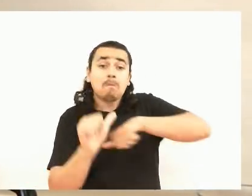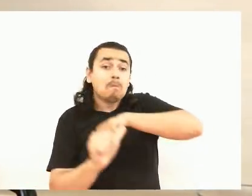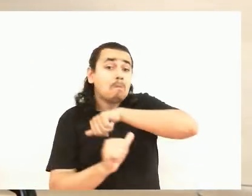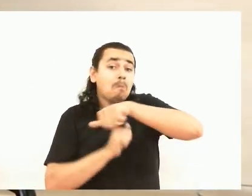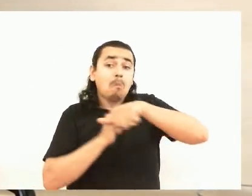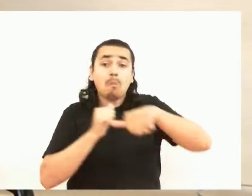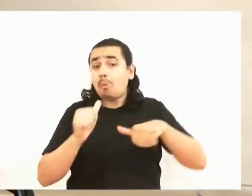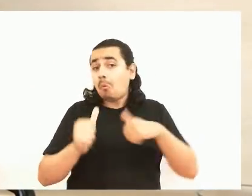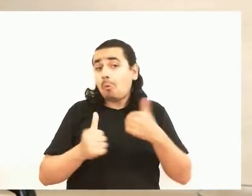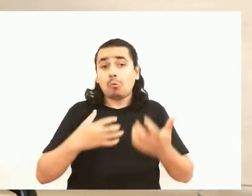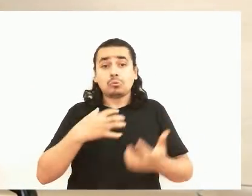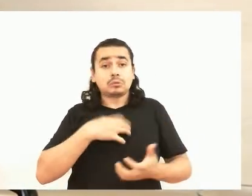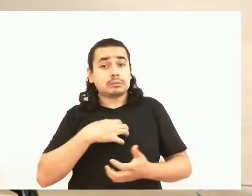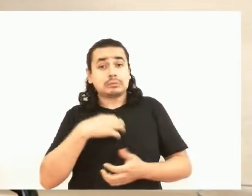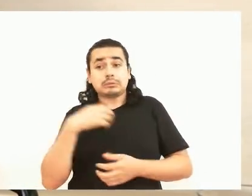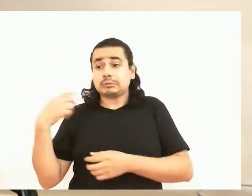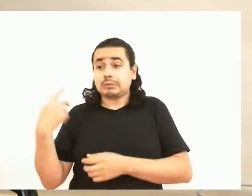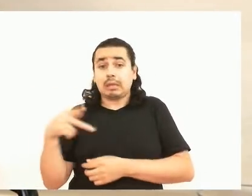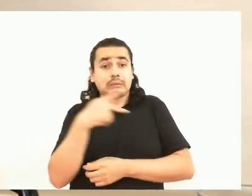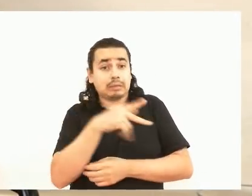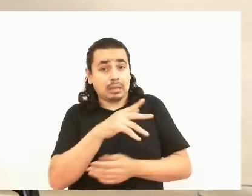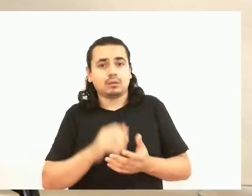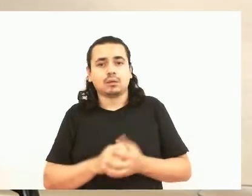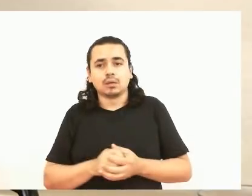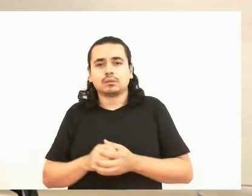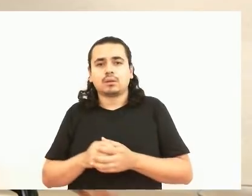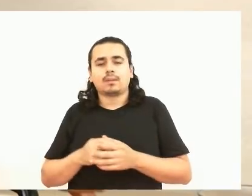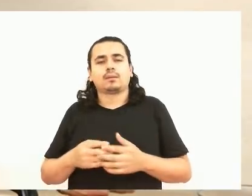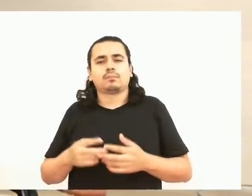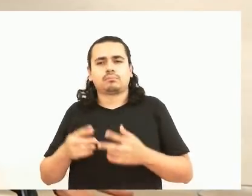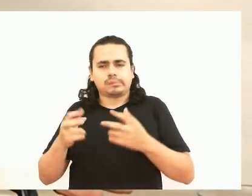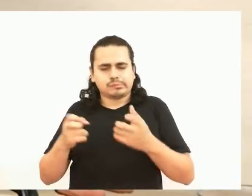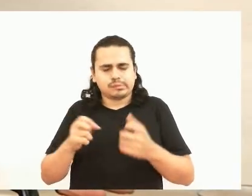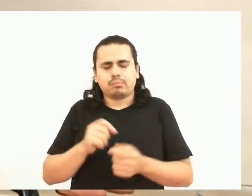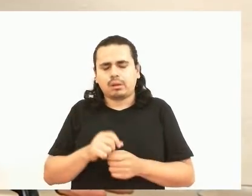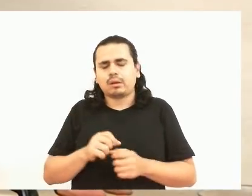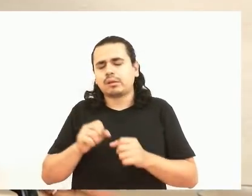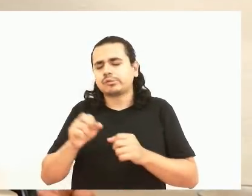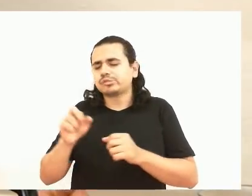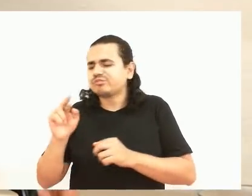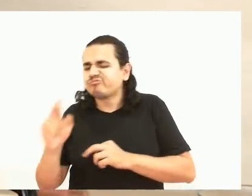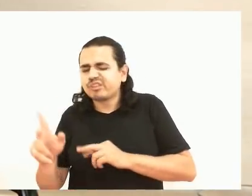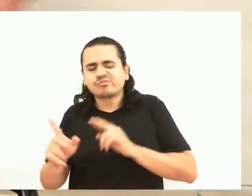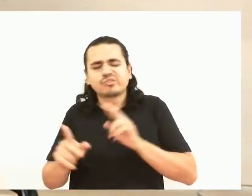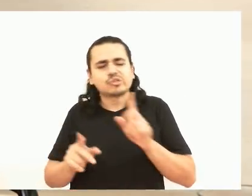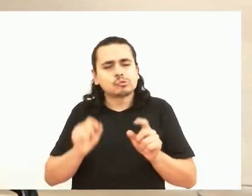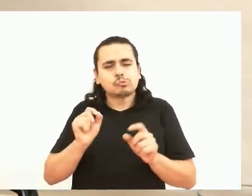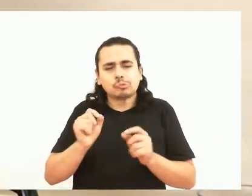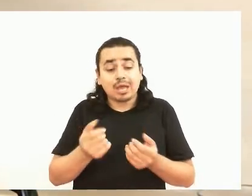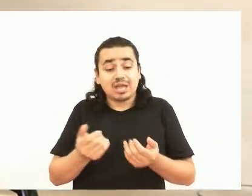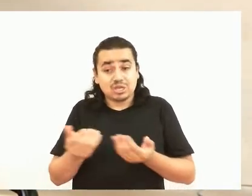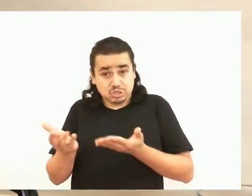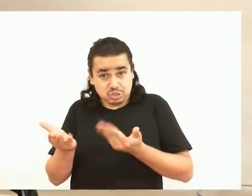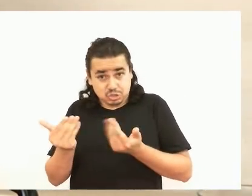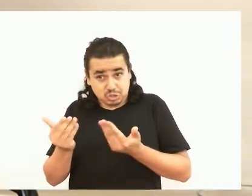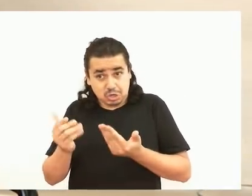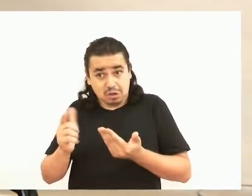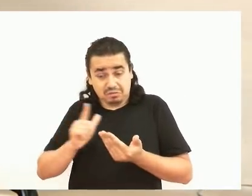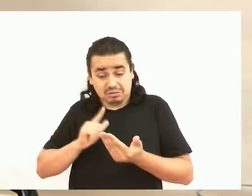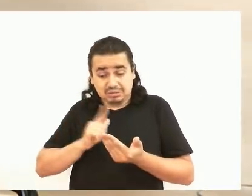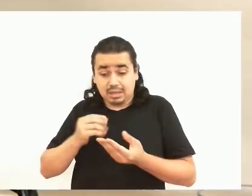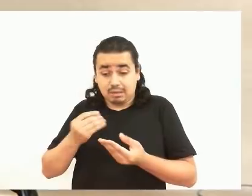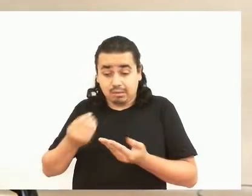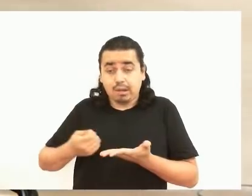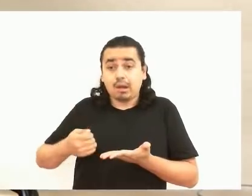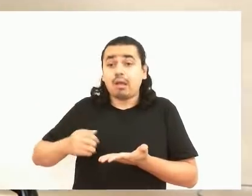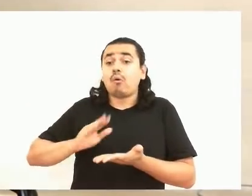então eu vejo que o o o que pode diferenciar mais é que o adolescente ele tem muito essa cobrança